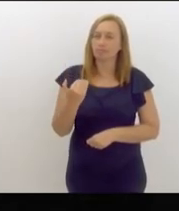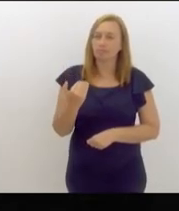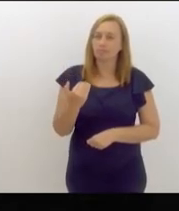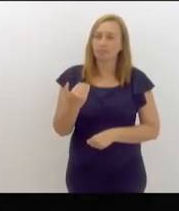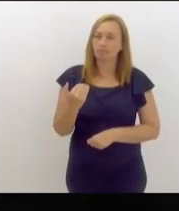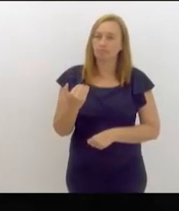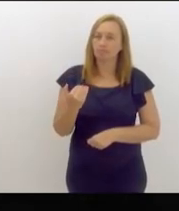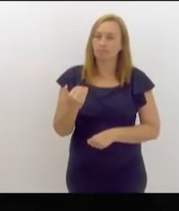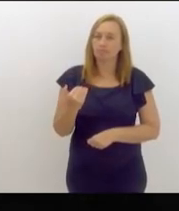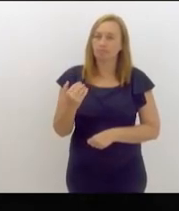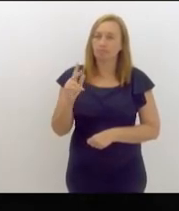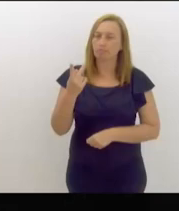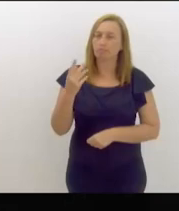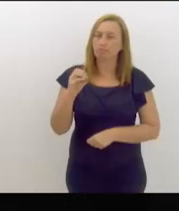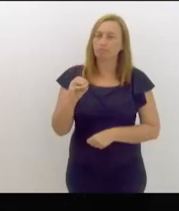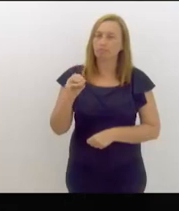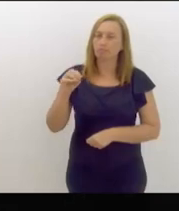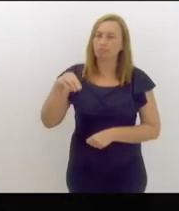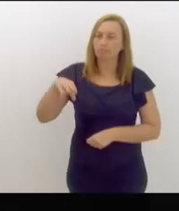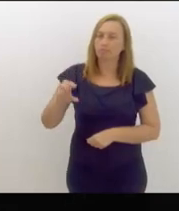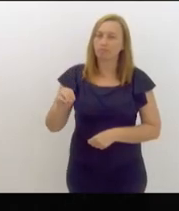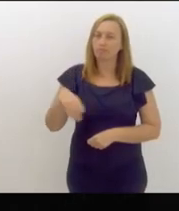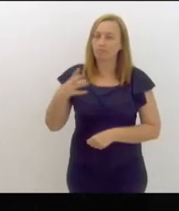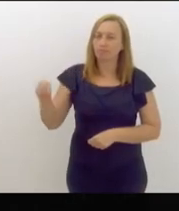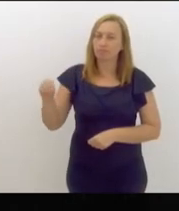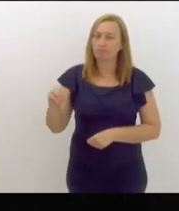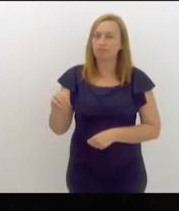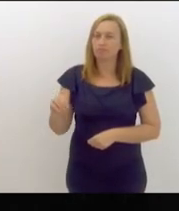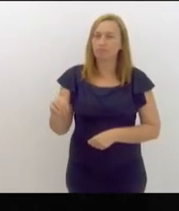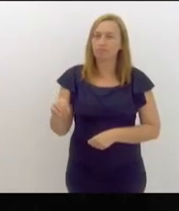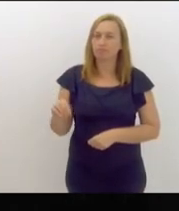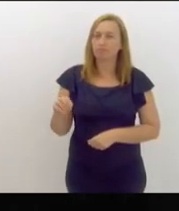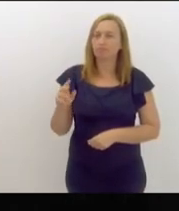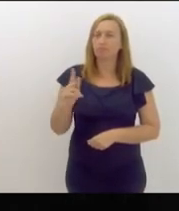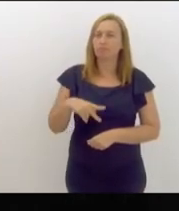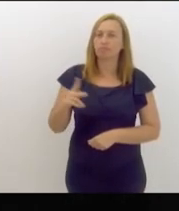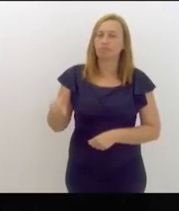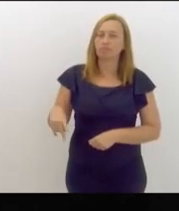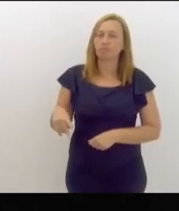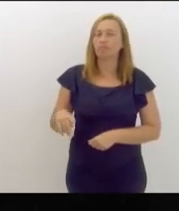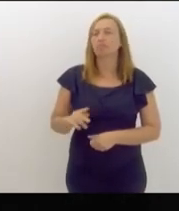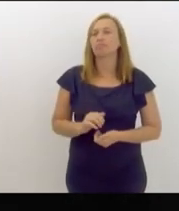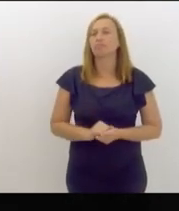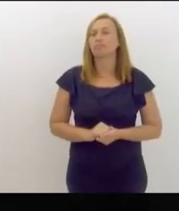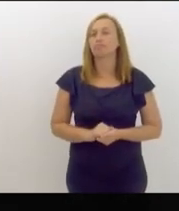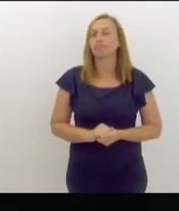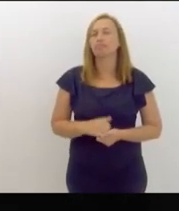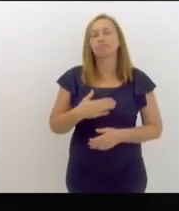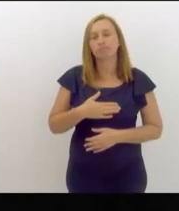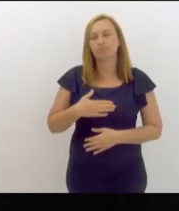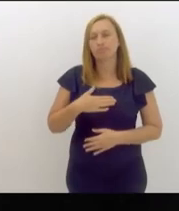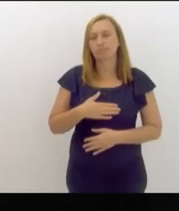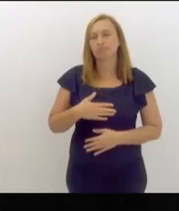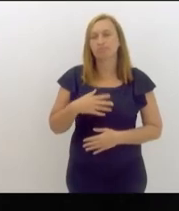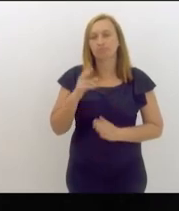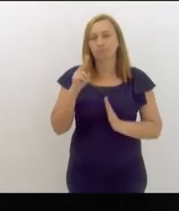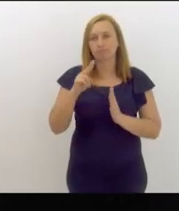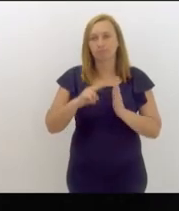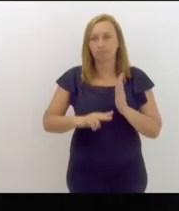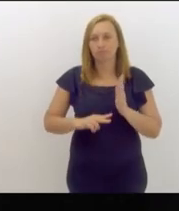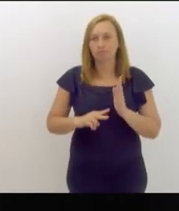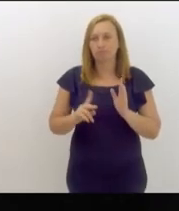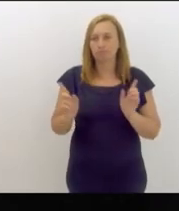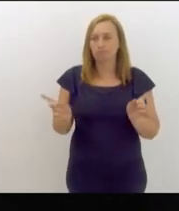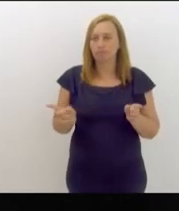uma Moção de louvor e aplausos portimorten ao Professor Luiz pinguelli rosa que eu gostaria de ler que é uma Moção